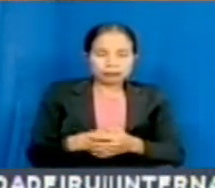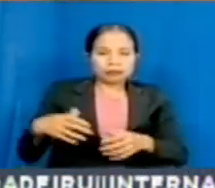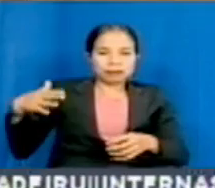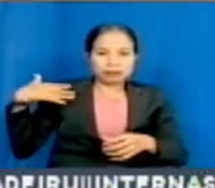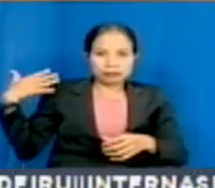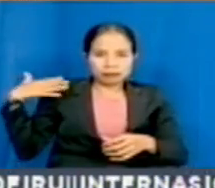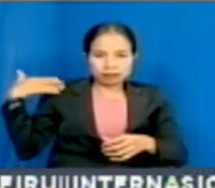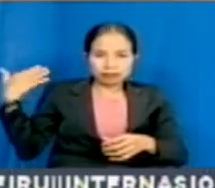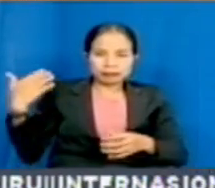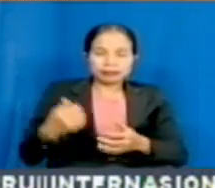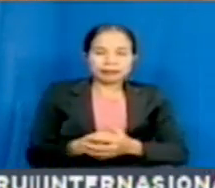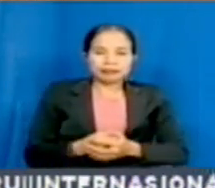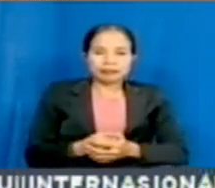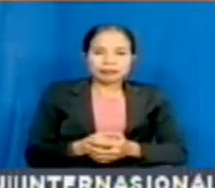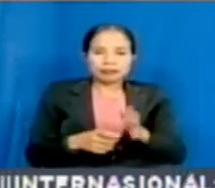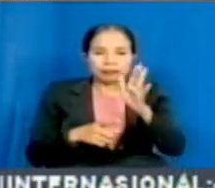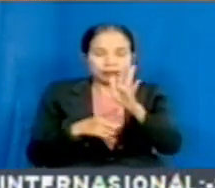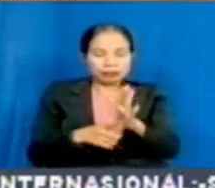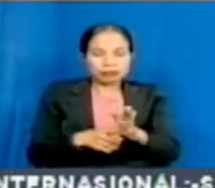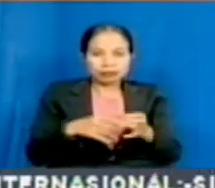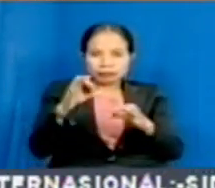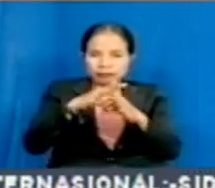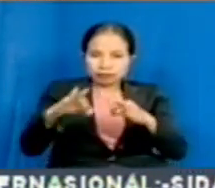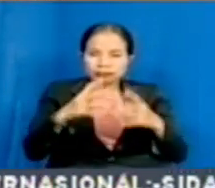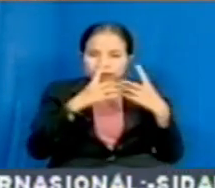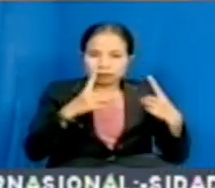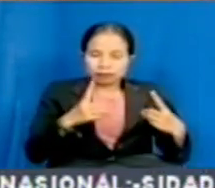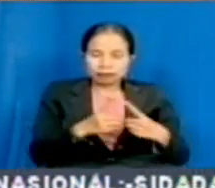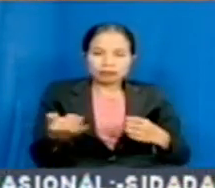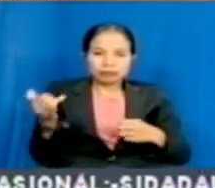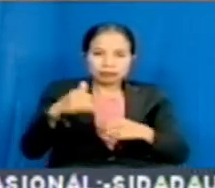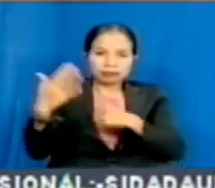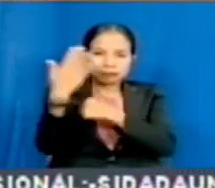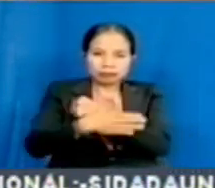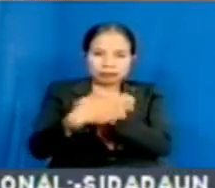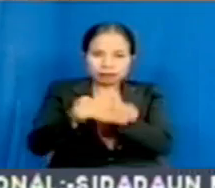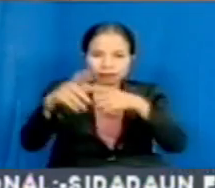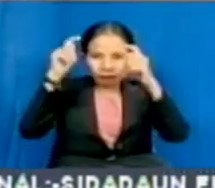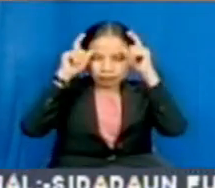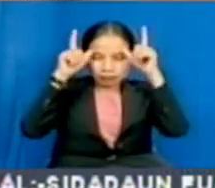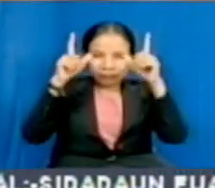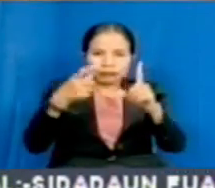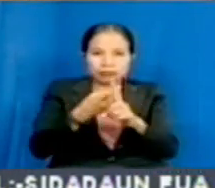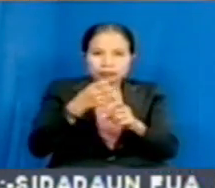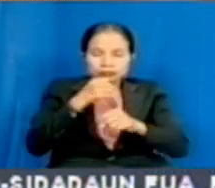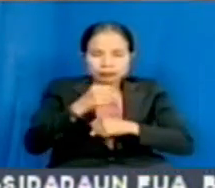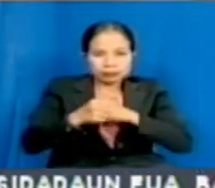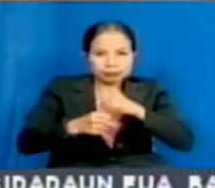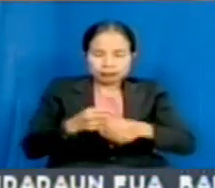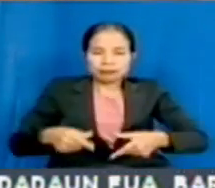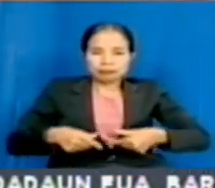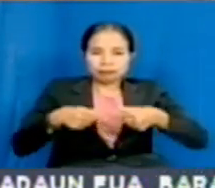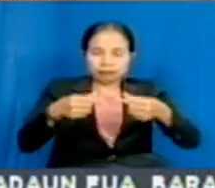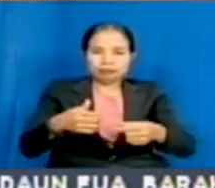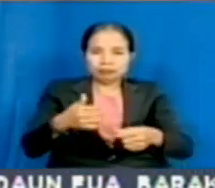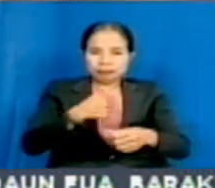Juventude lorico aswain, hatur dun espírito domin basire ne raidoben Timor-Leste, o se sacrifica, não oferece